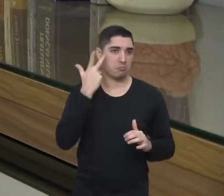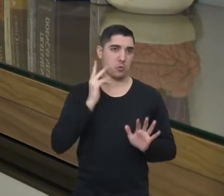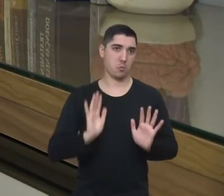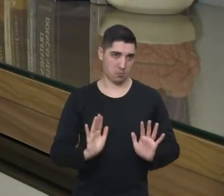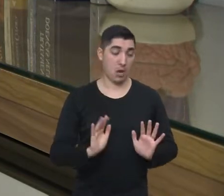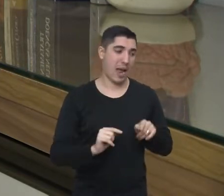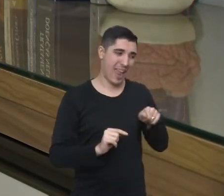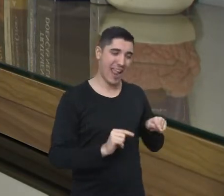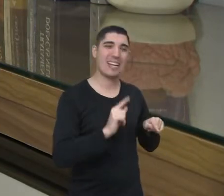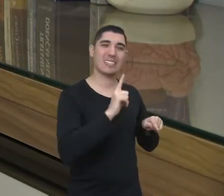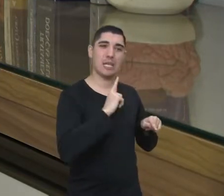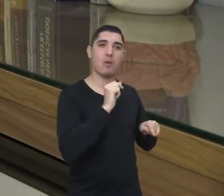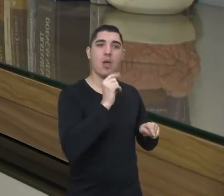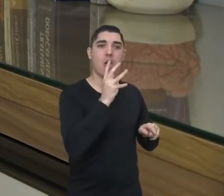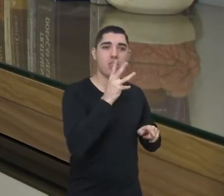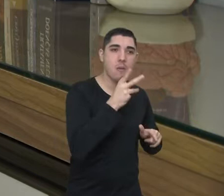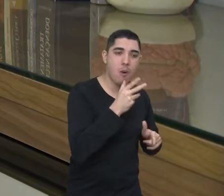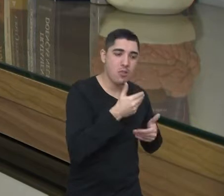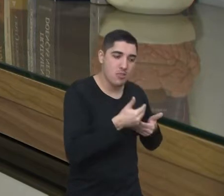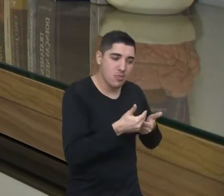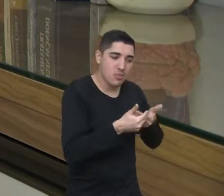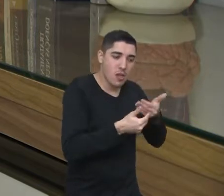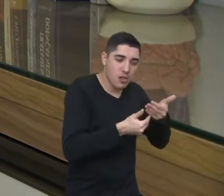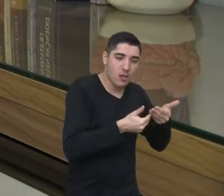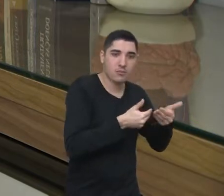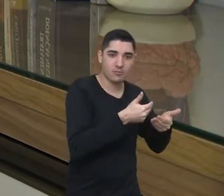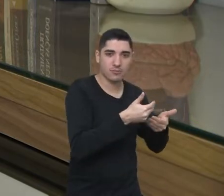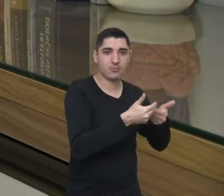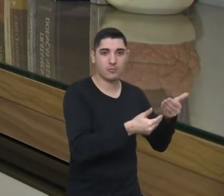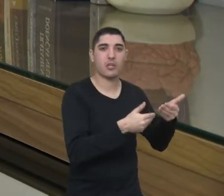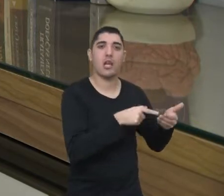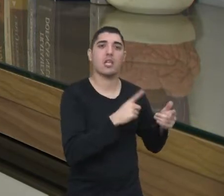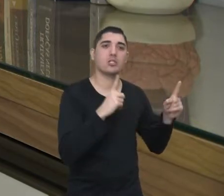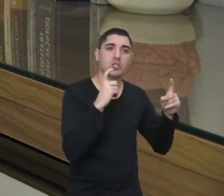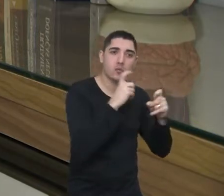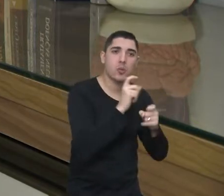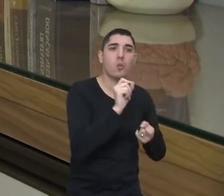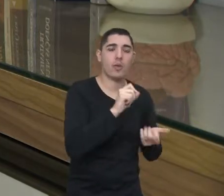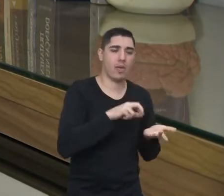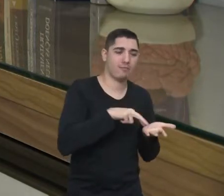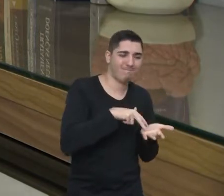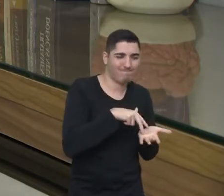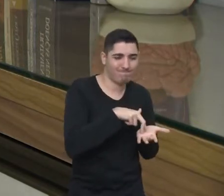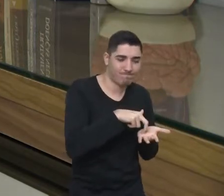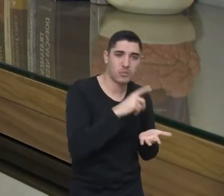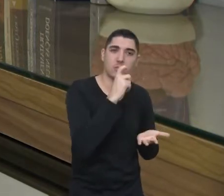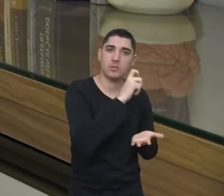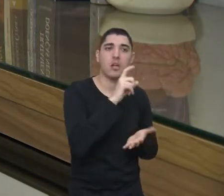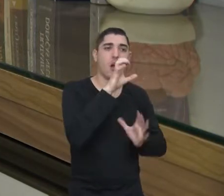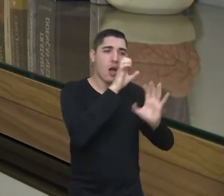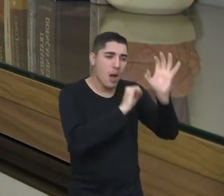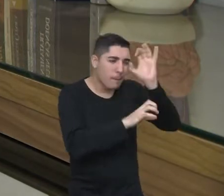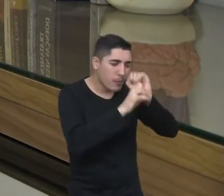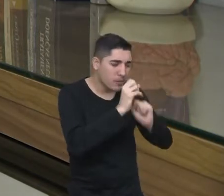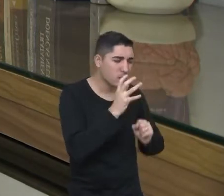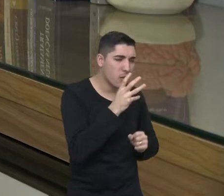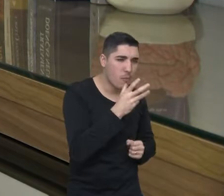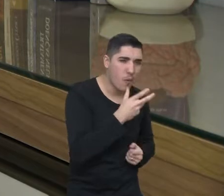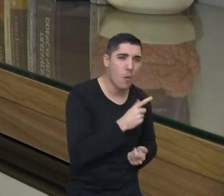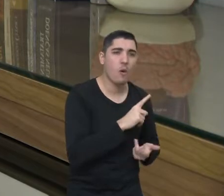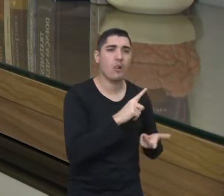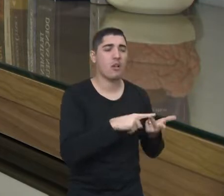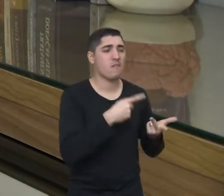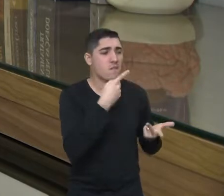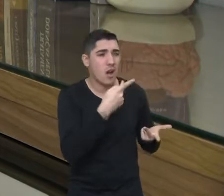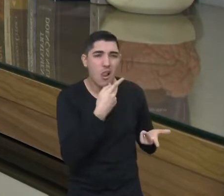tem atrasos nos marcos, né, que a gente chama dificuldade para andar, dificuldade para aprender, para